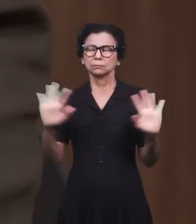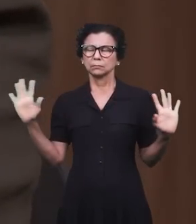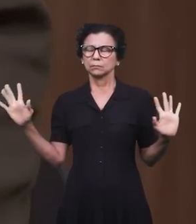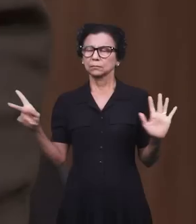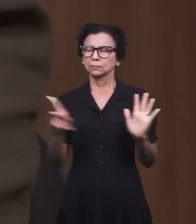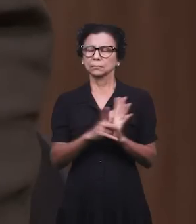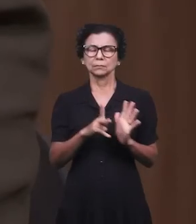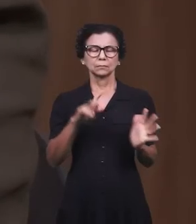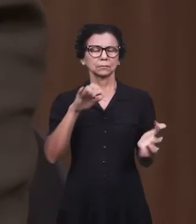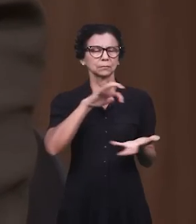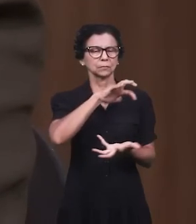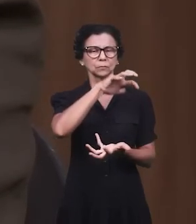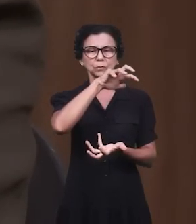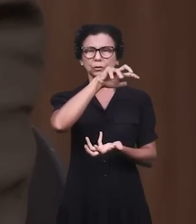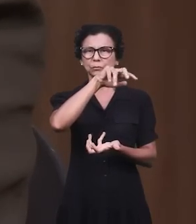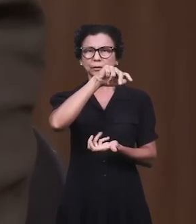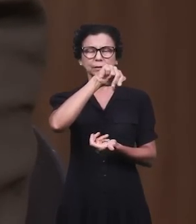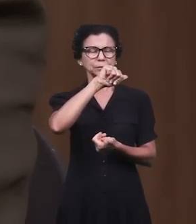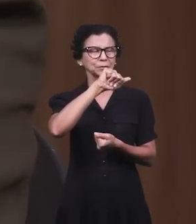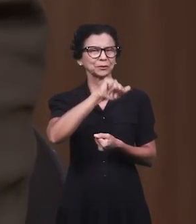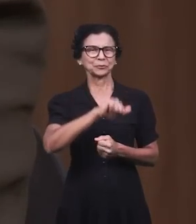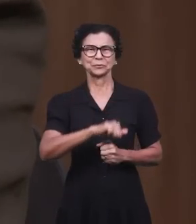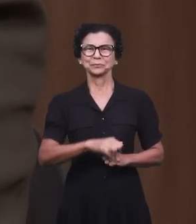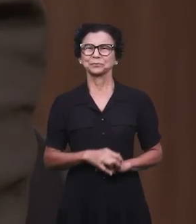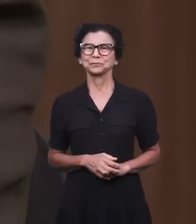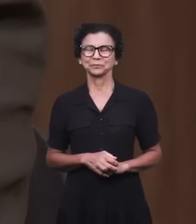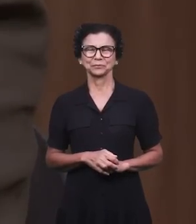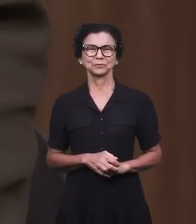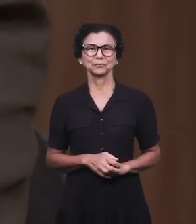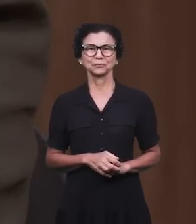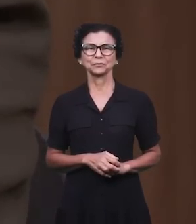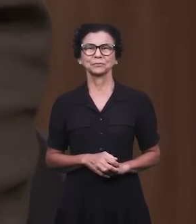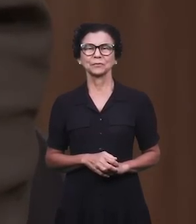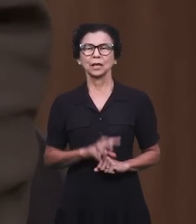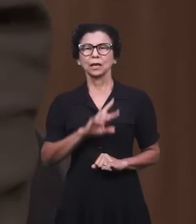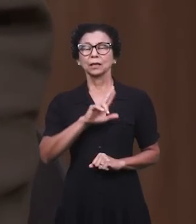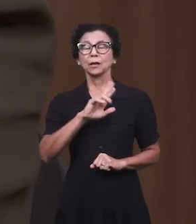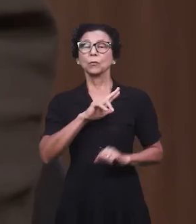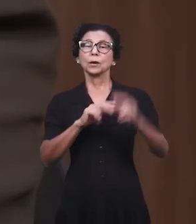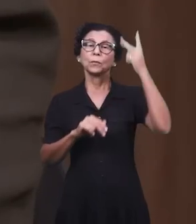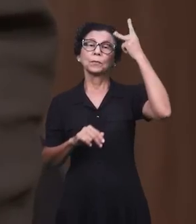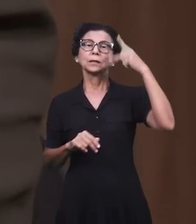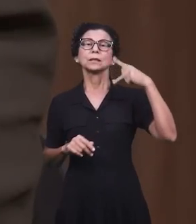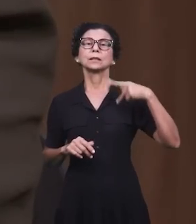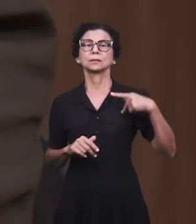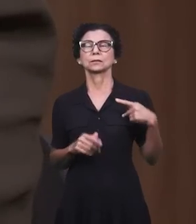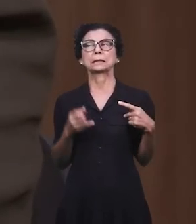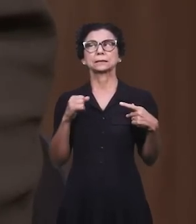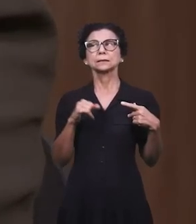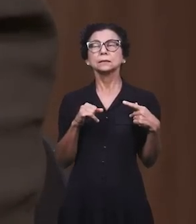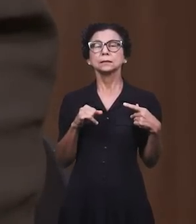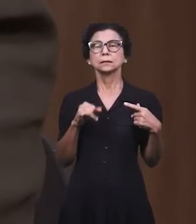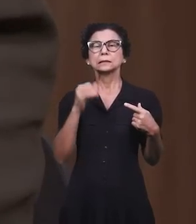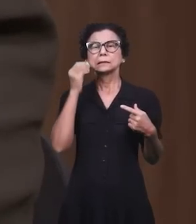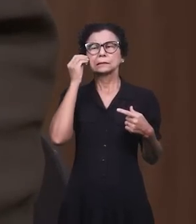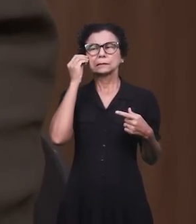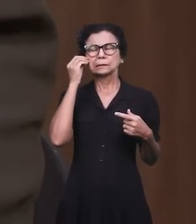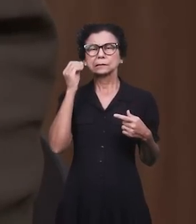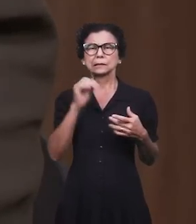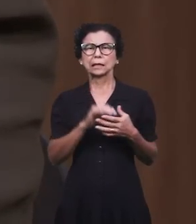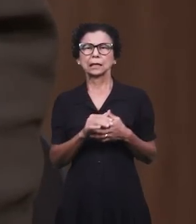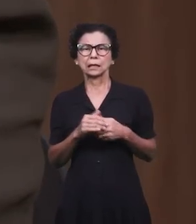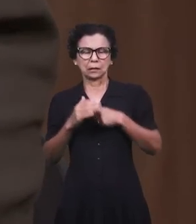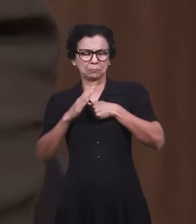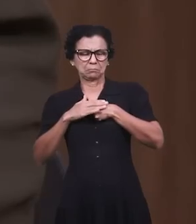universo. Pertence ao universo redentor, né? E isso é importante, porque se nós formos tentar restaurar o altar com materiais